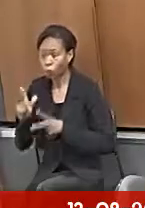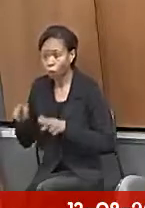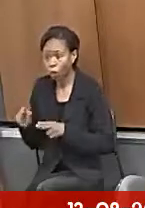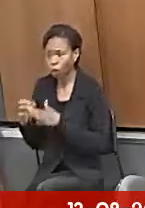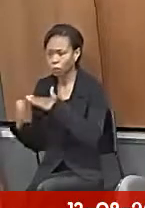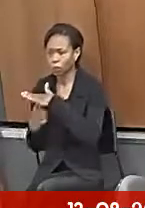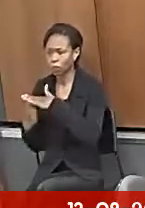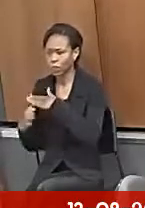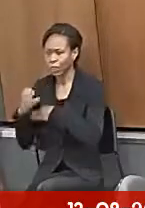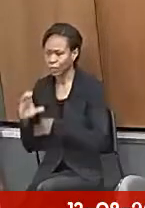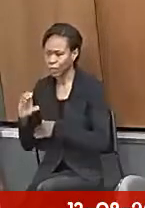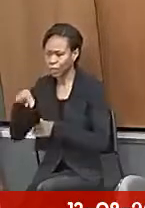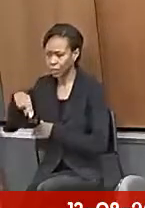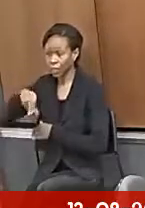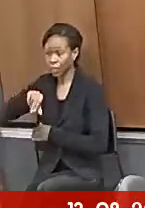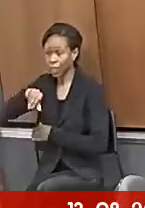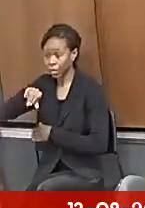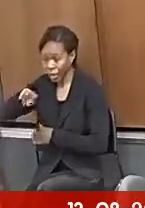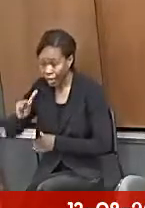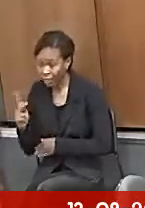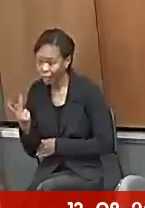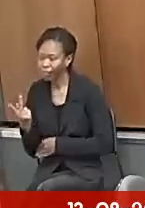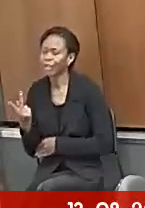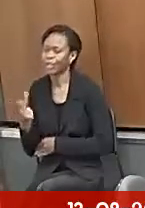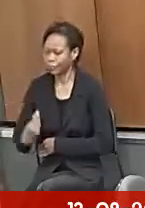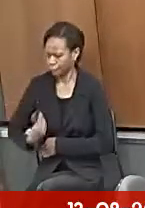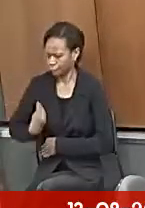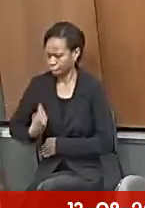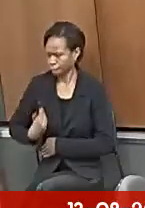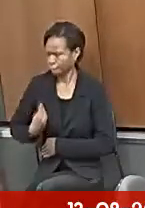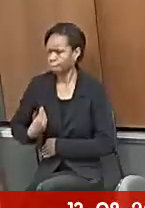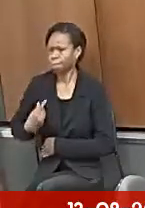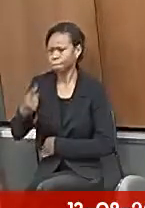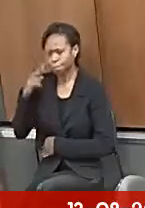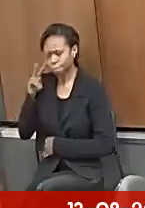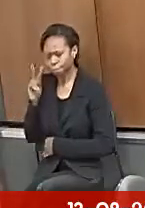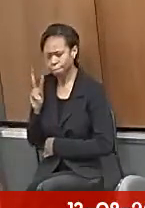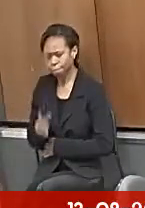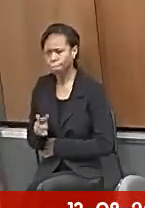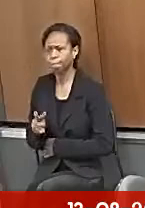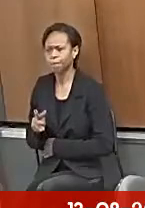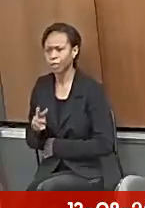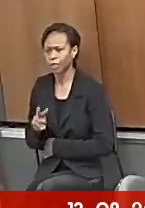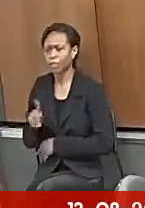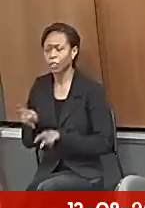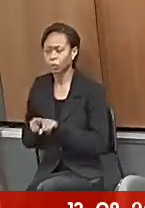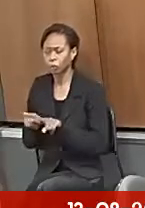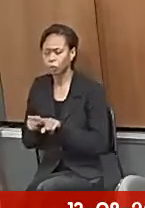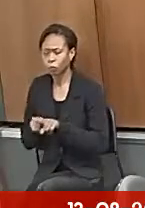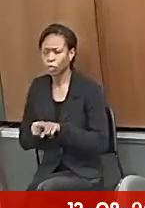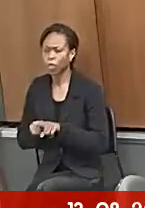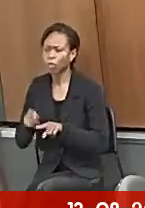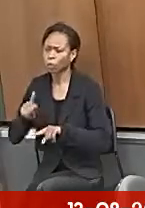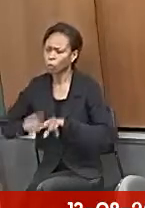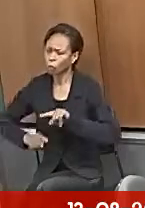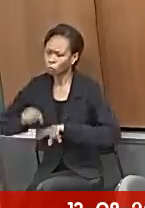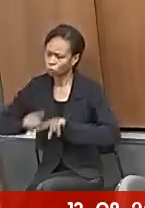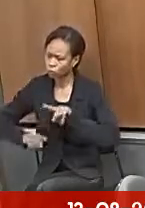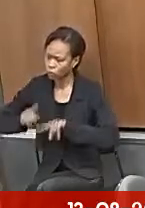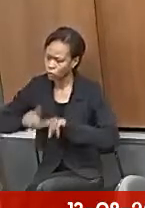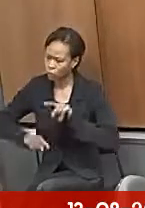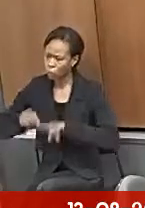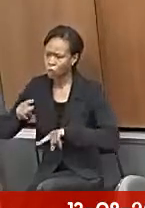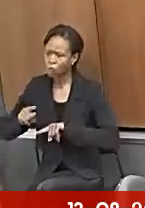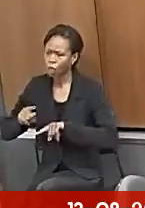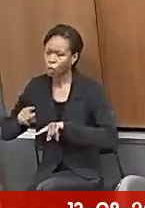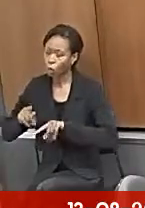multinacional estava lá né inclusive demonstrando um novo equipamento voltado para o público com deficiência né as